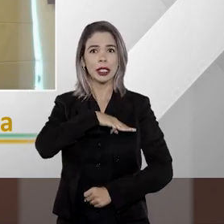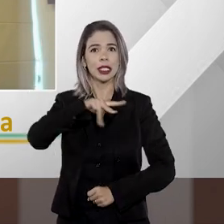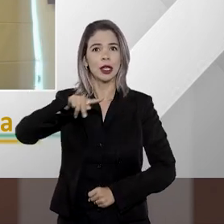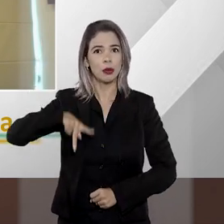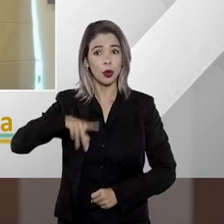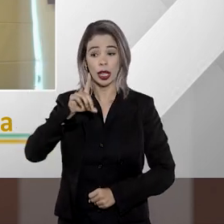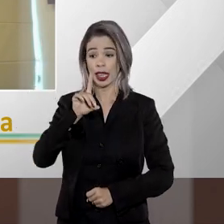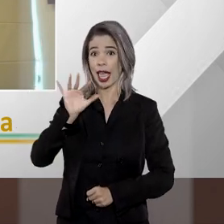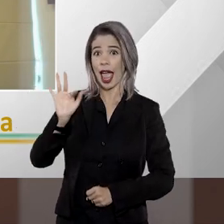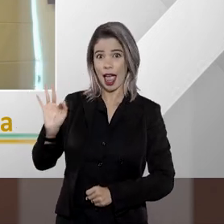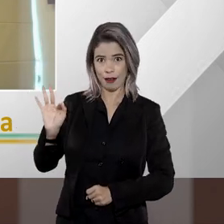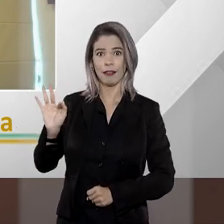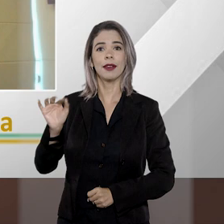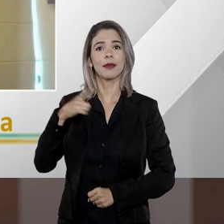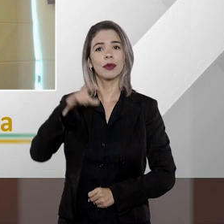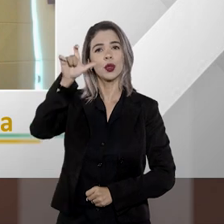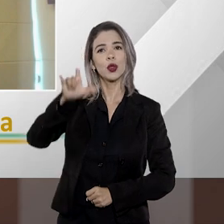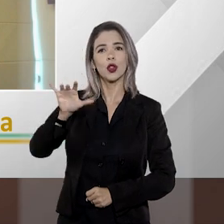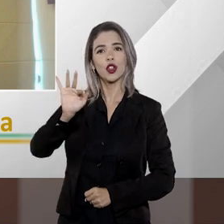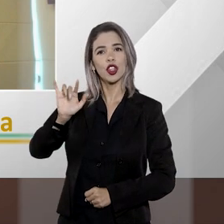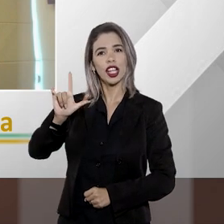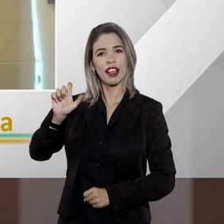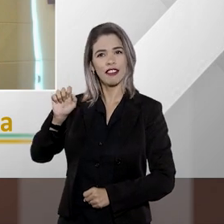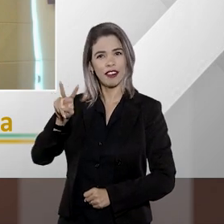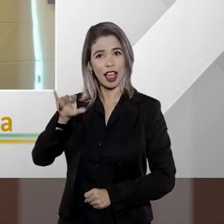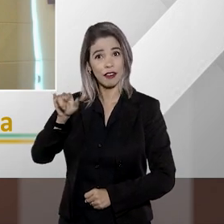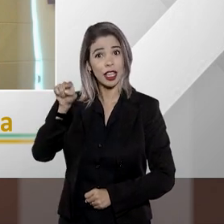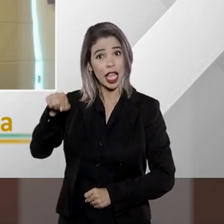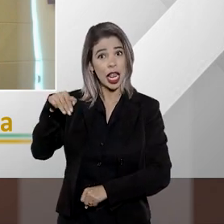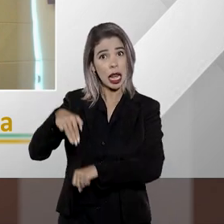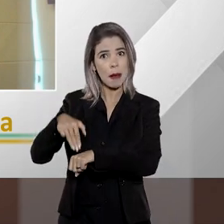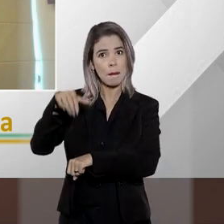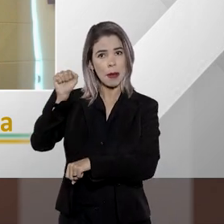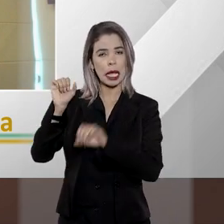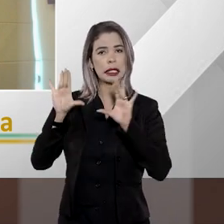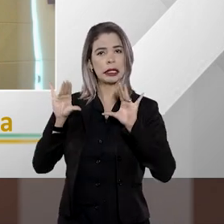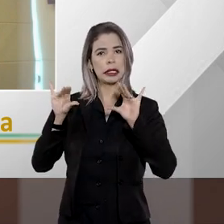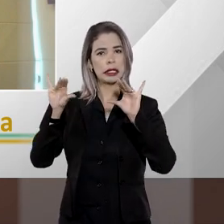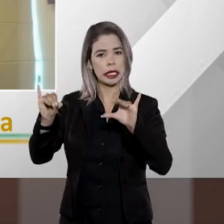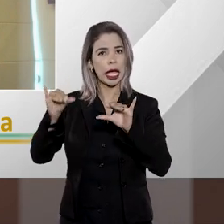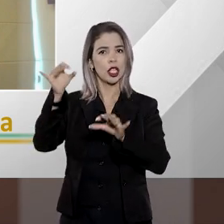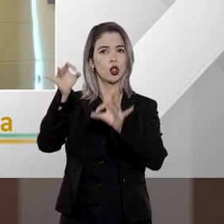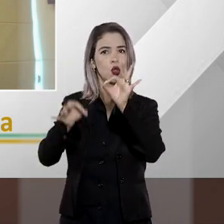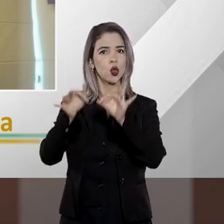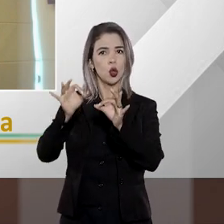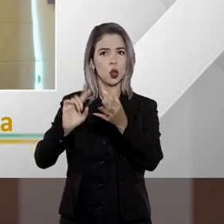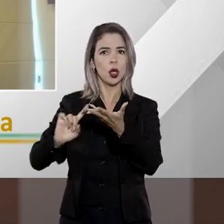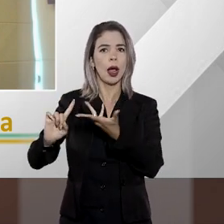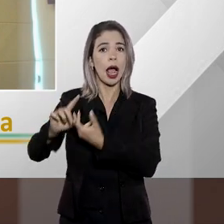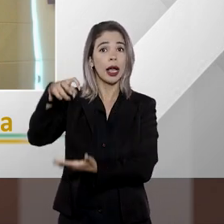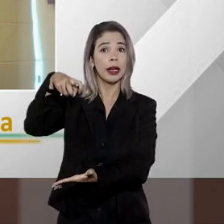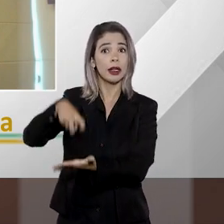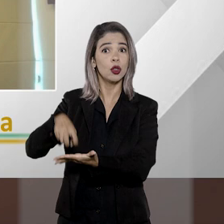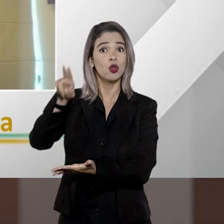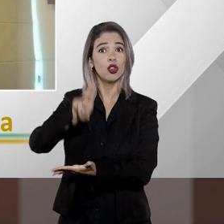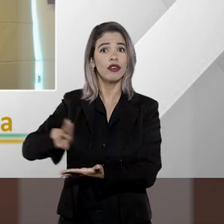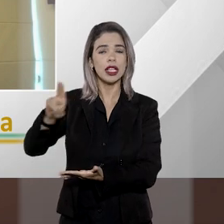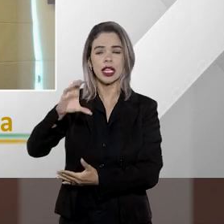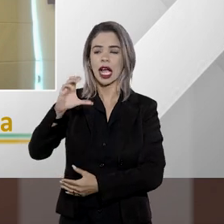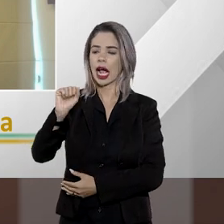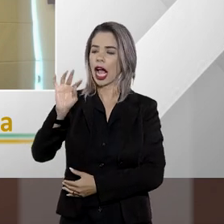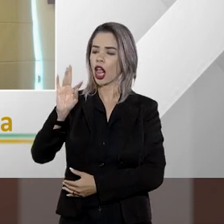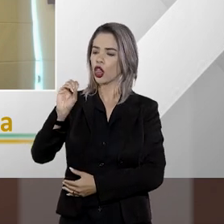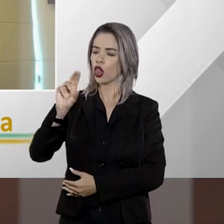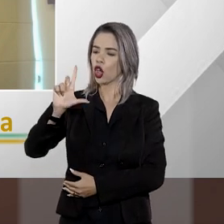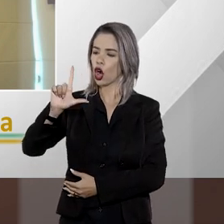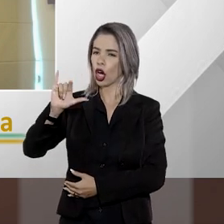Público do Distrito Federal e Territórios, Flávio Milhomem. Ele é mestre em ciências jurídico-criminais pela Universidade